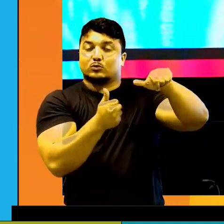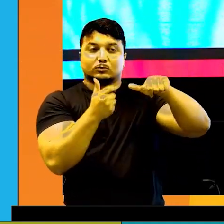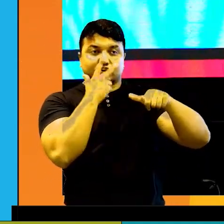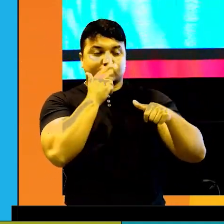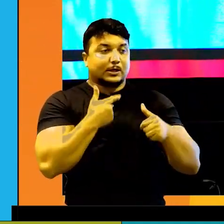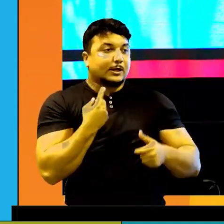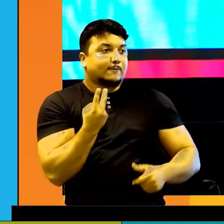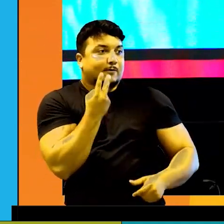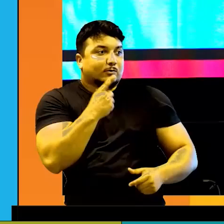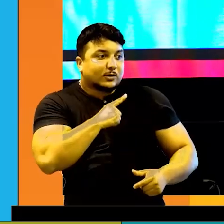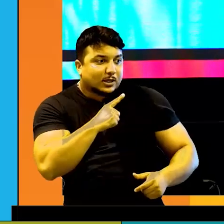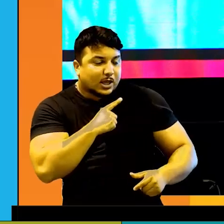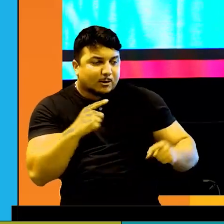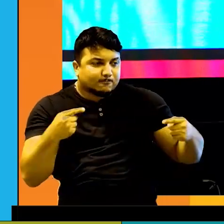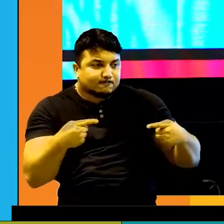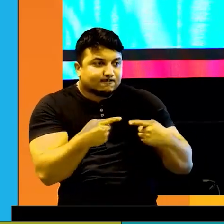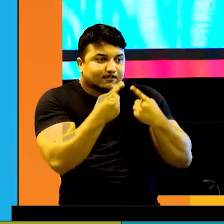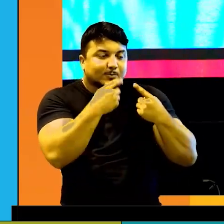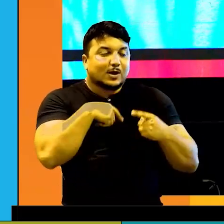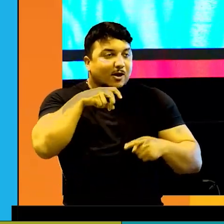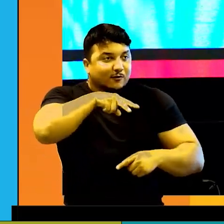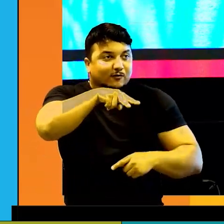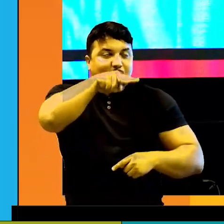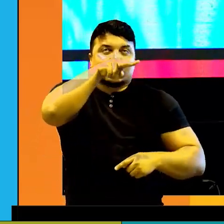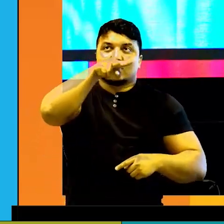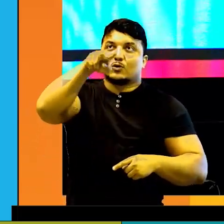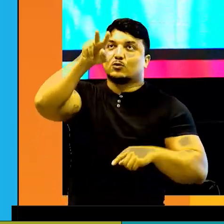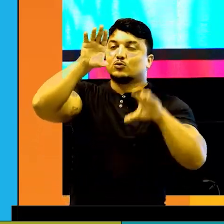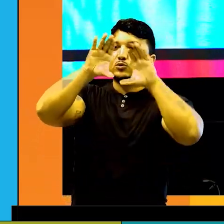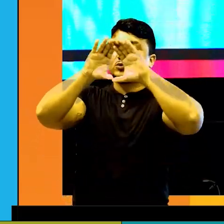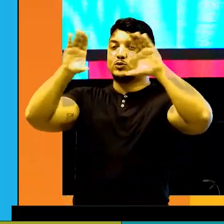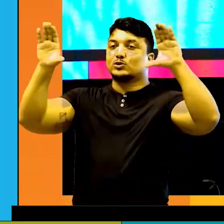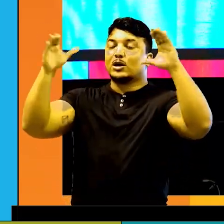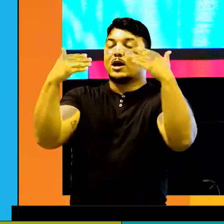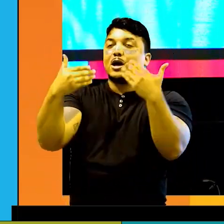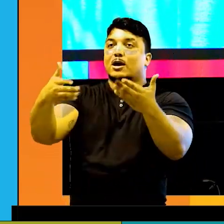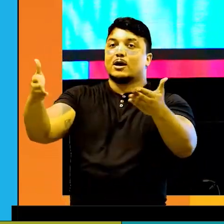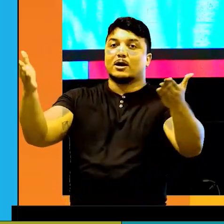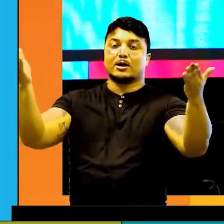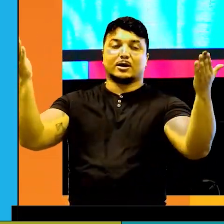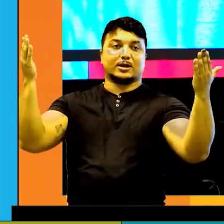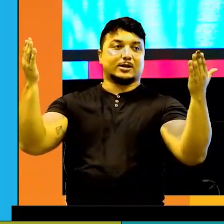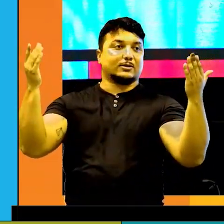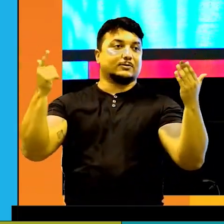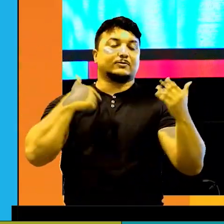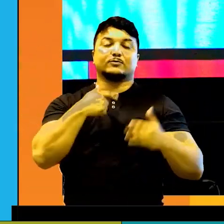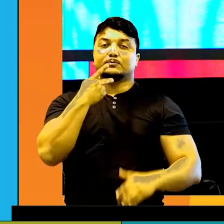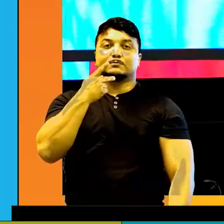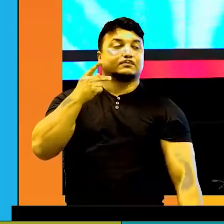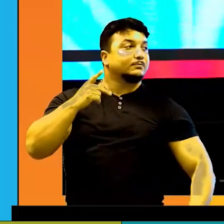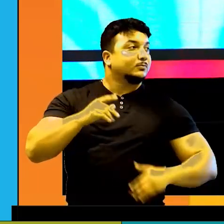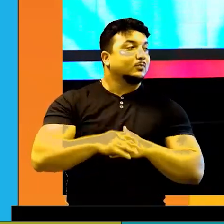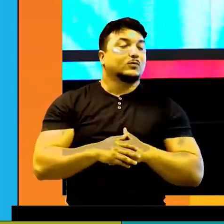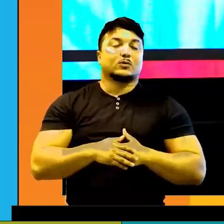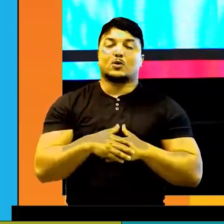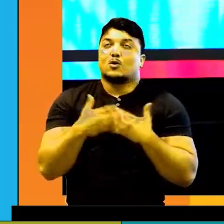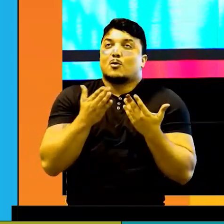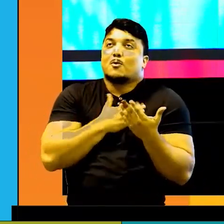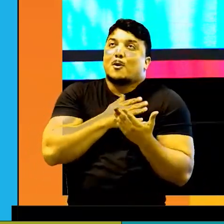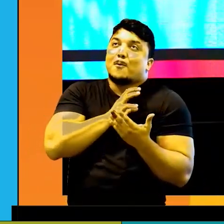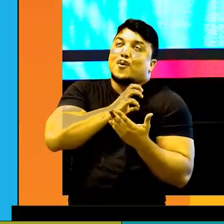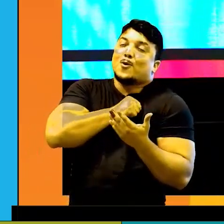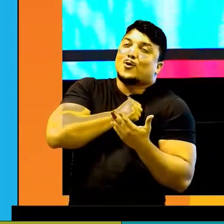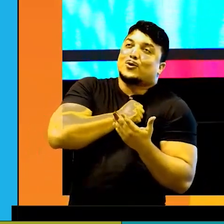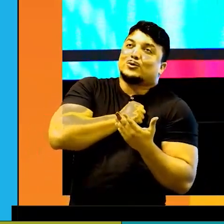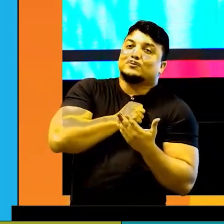valer. E, olhando para o céu, estendo os braços e digo: ó, meu